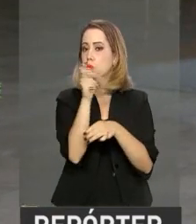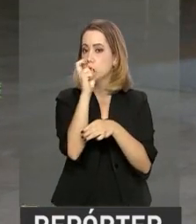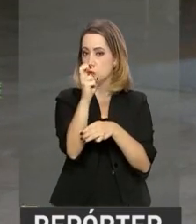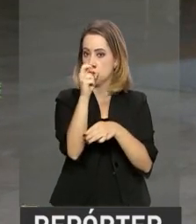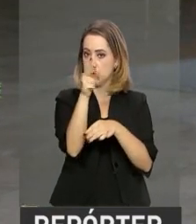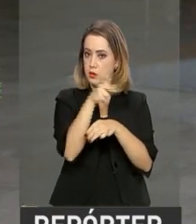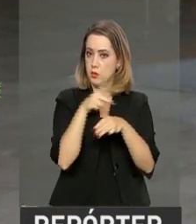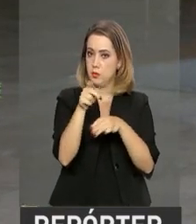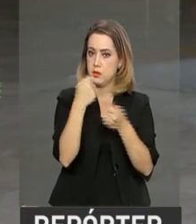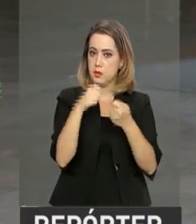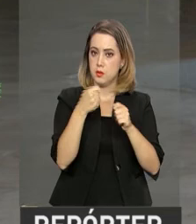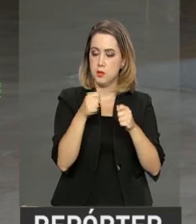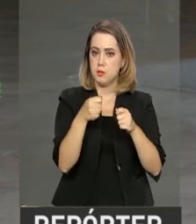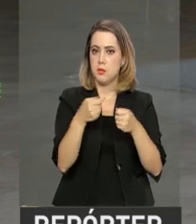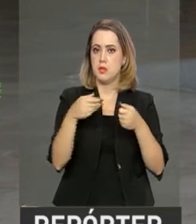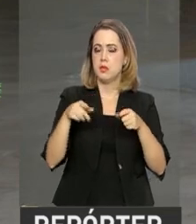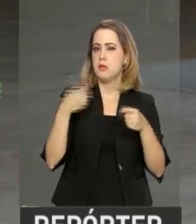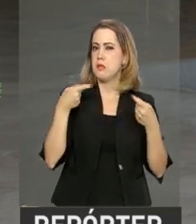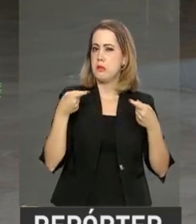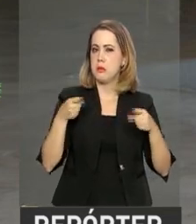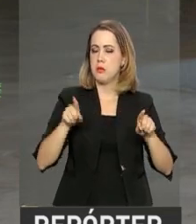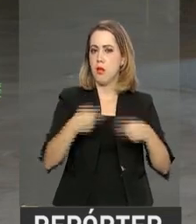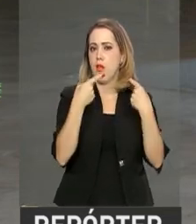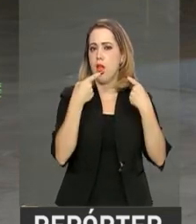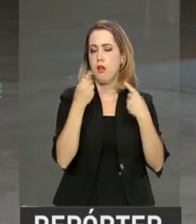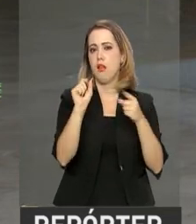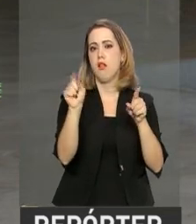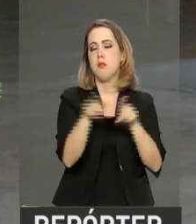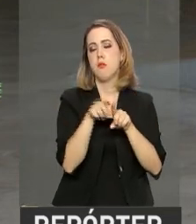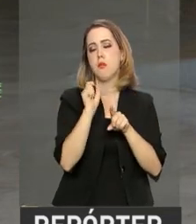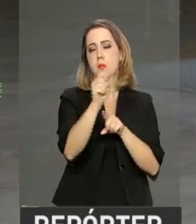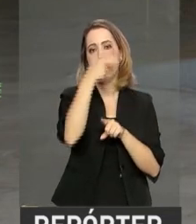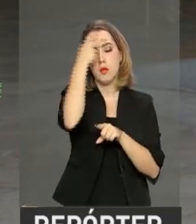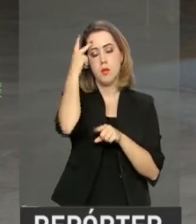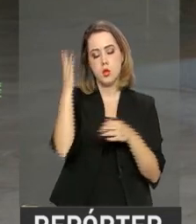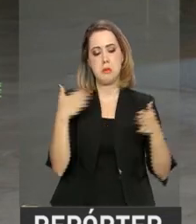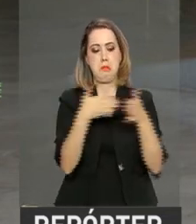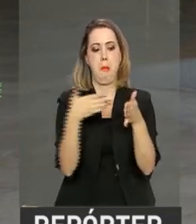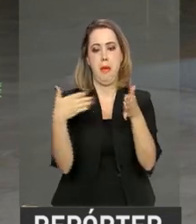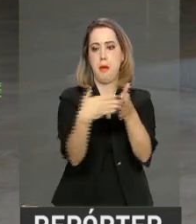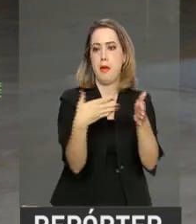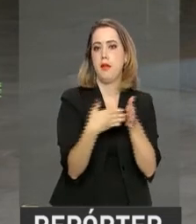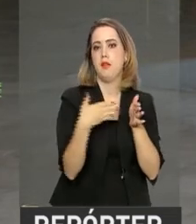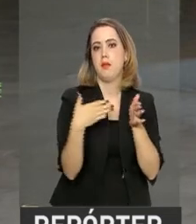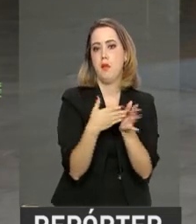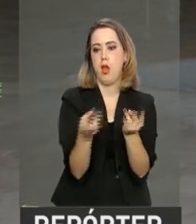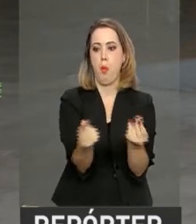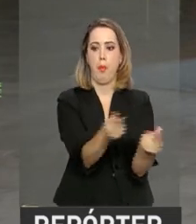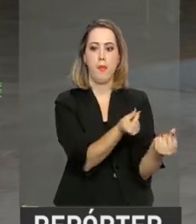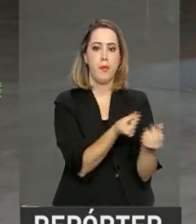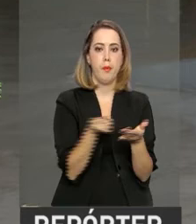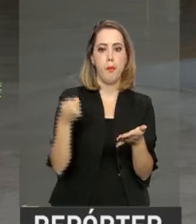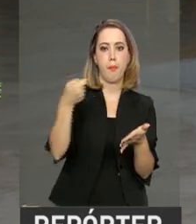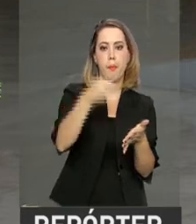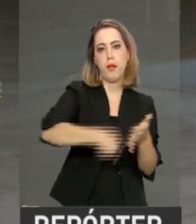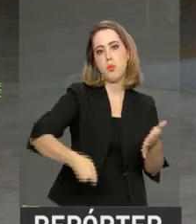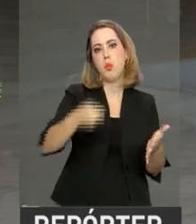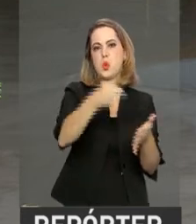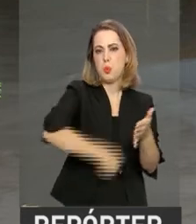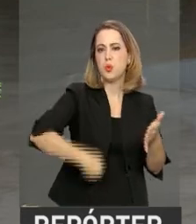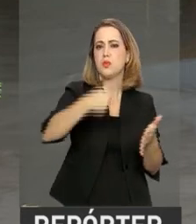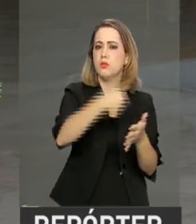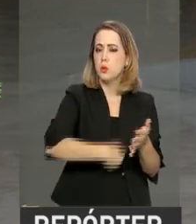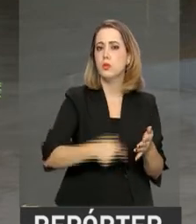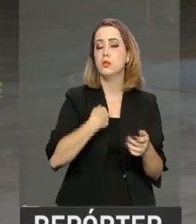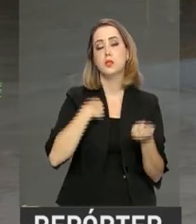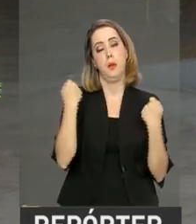as barreiras tarifárias e não tarifárias ao comércio dentro do bloco e que o brasil é a favor da retomada